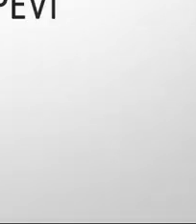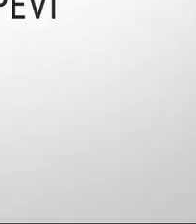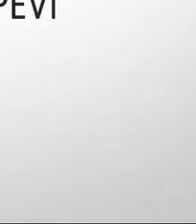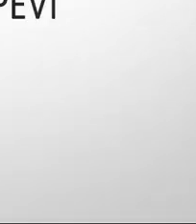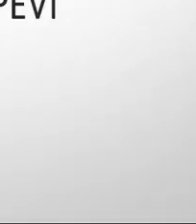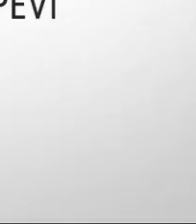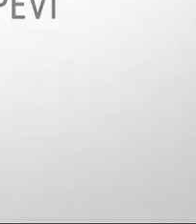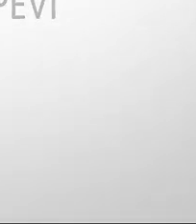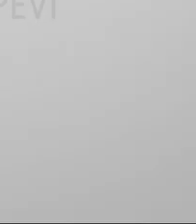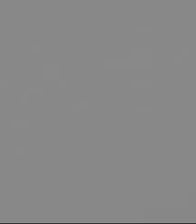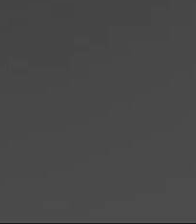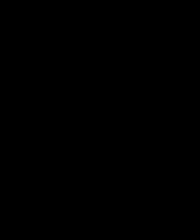Tchau! Tchau!